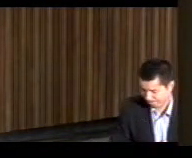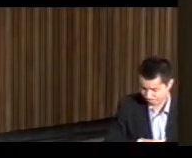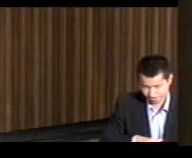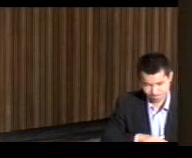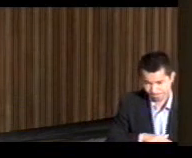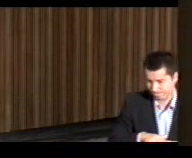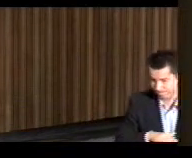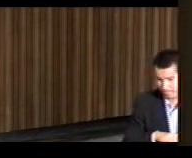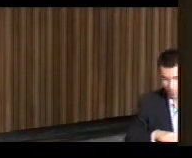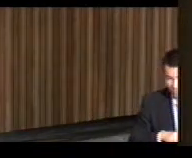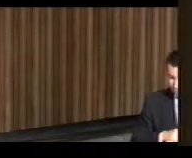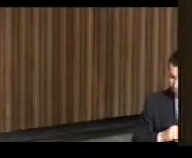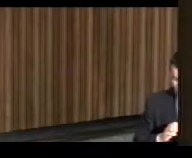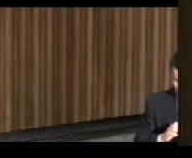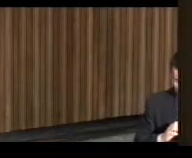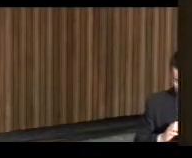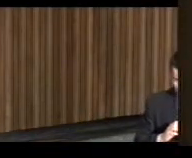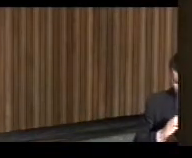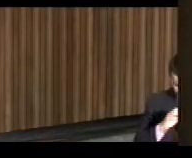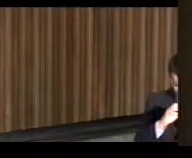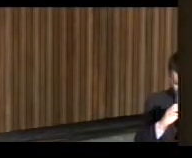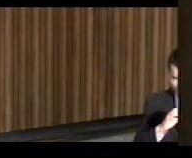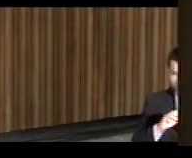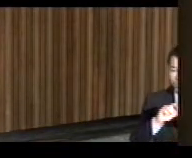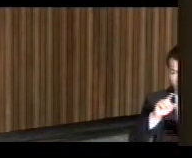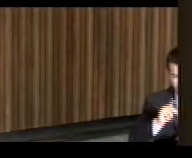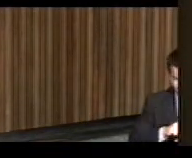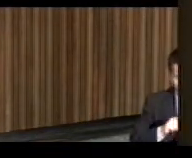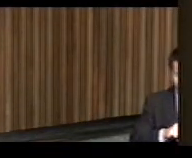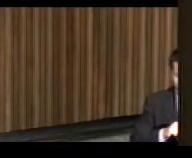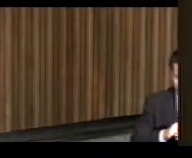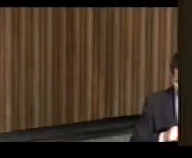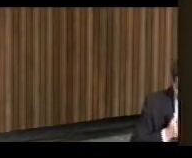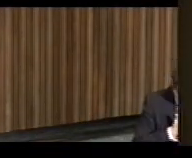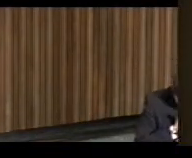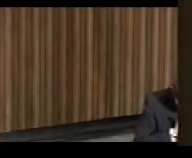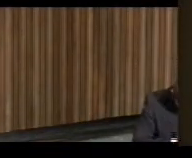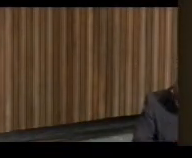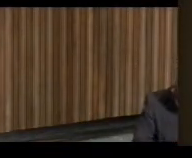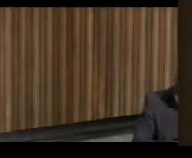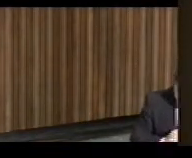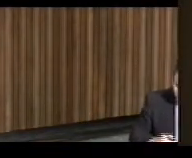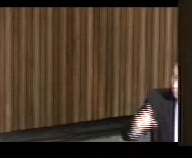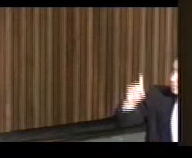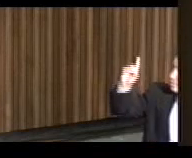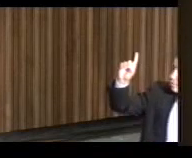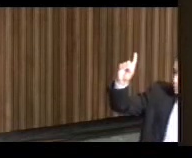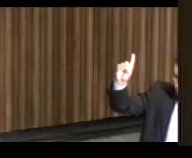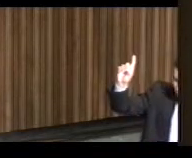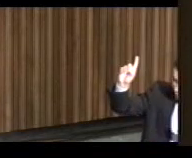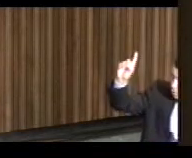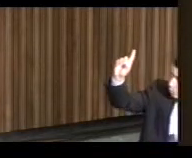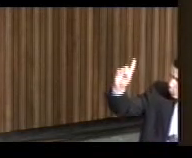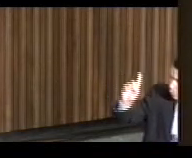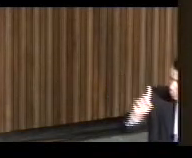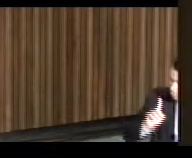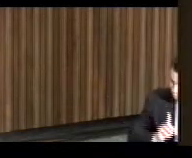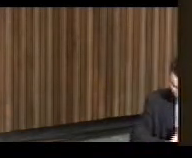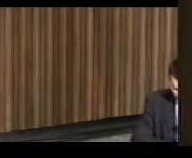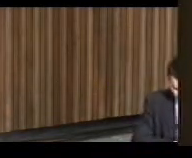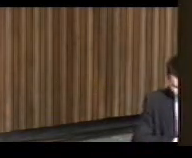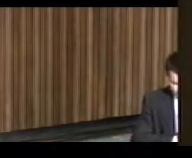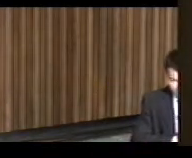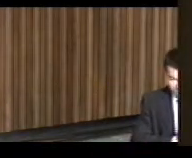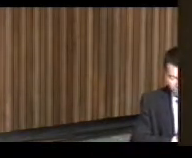Mas que alegria saber que, apesar de eu não ser nada, menos do que um grãozinho de areia